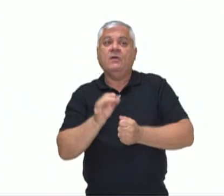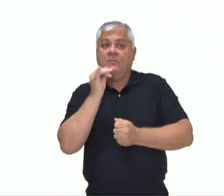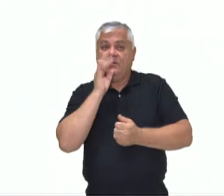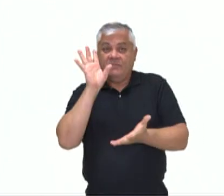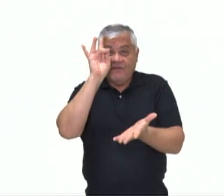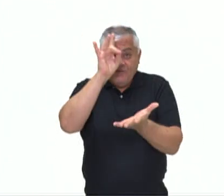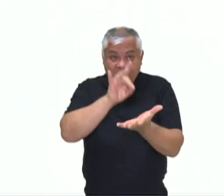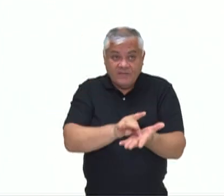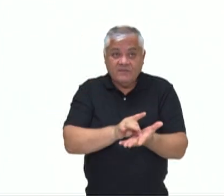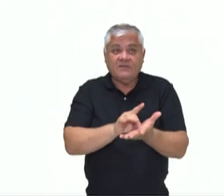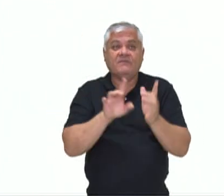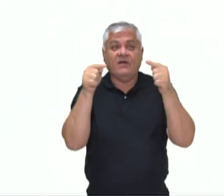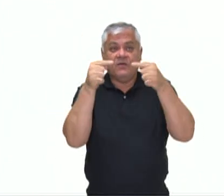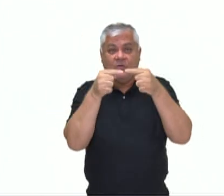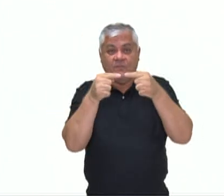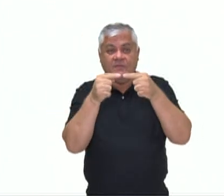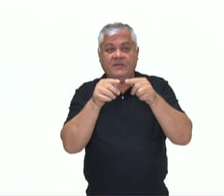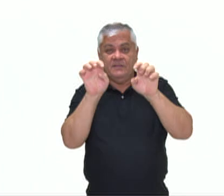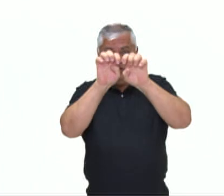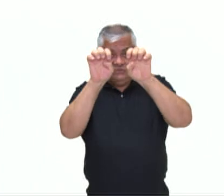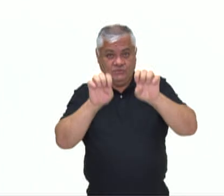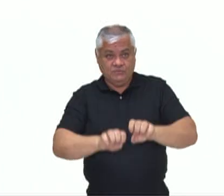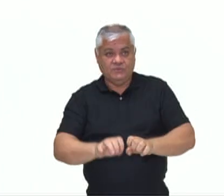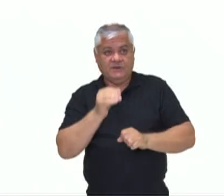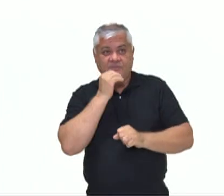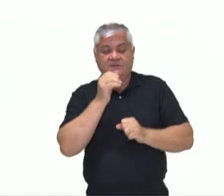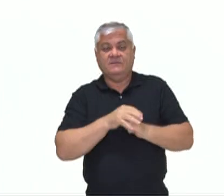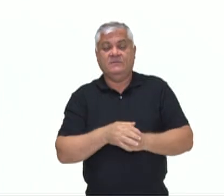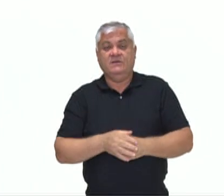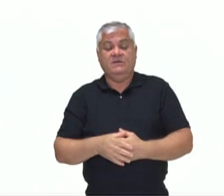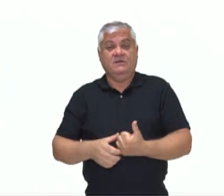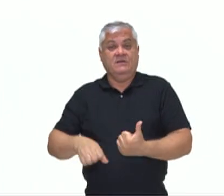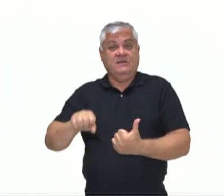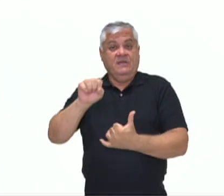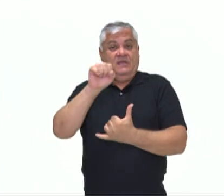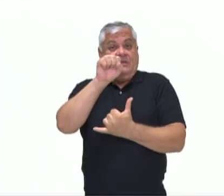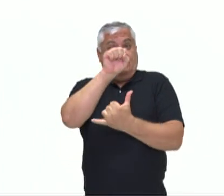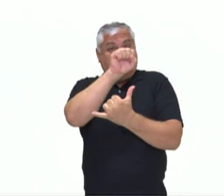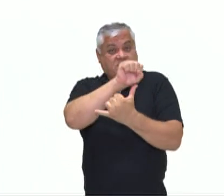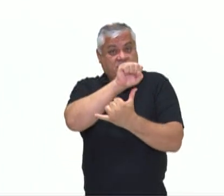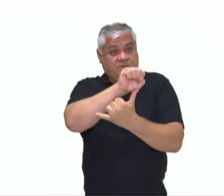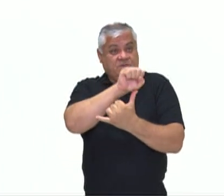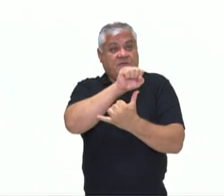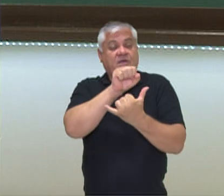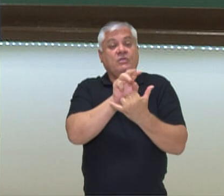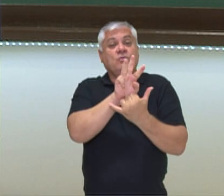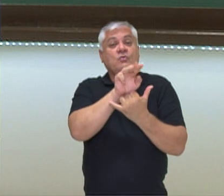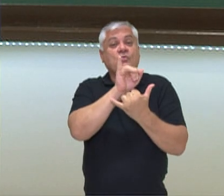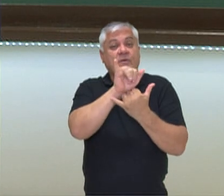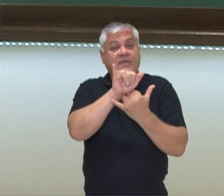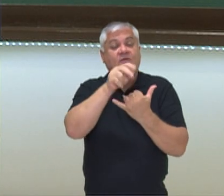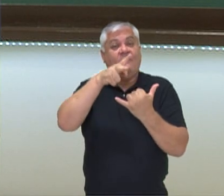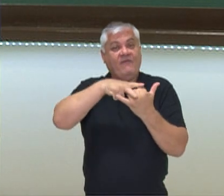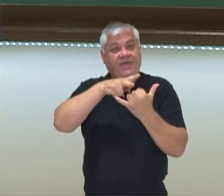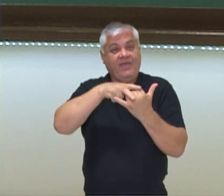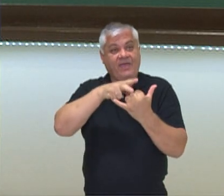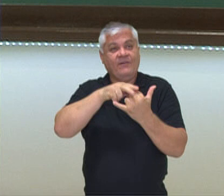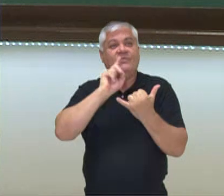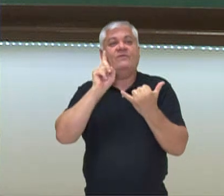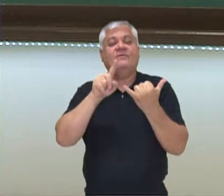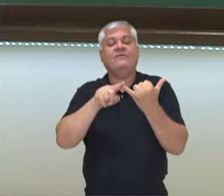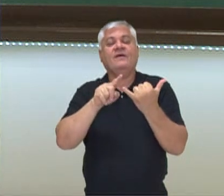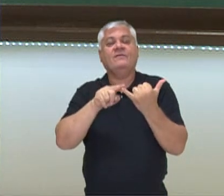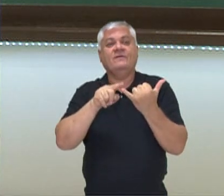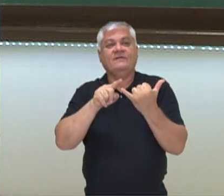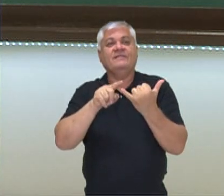é a seguinte. Temos aqui o sujeito, o will, que seria a nossa partícula de futuro,